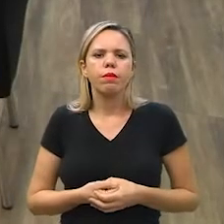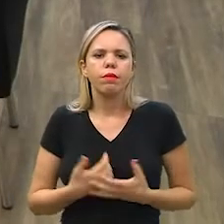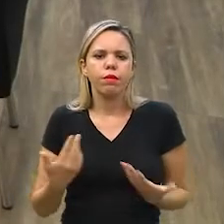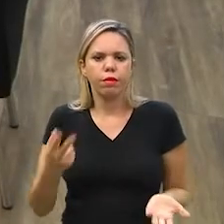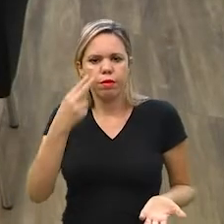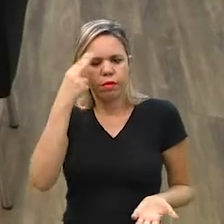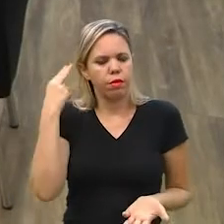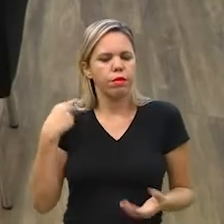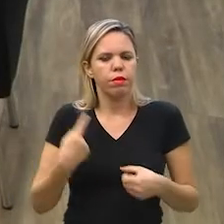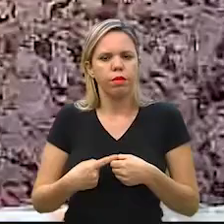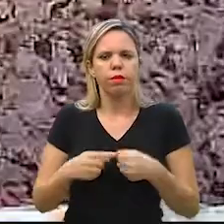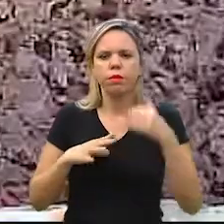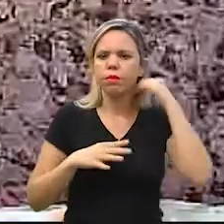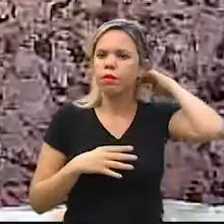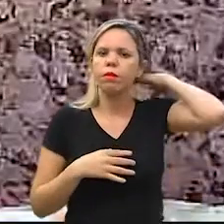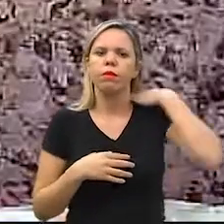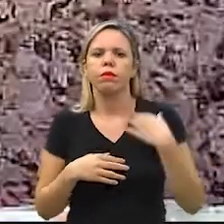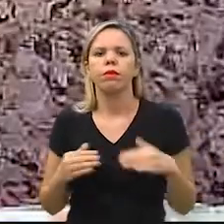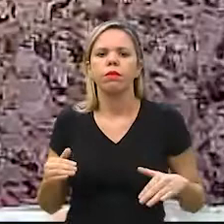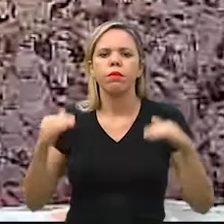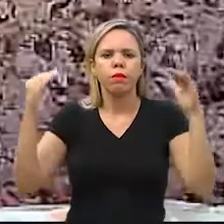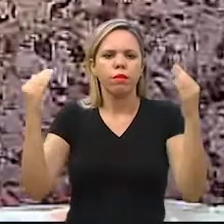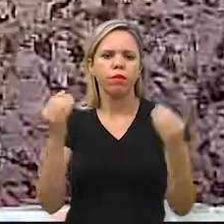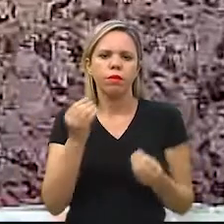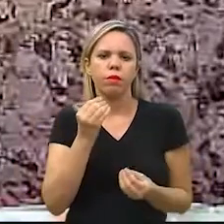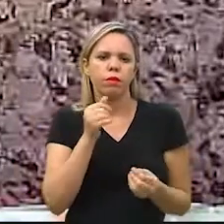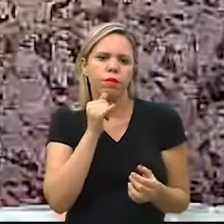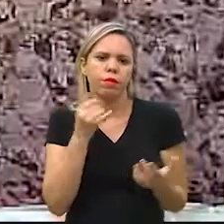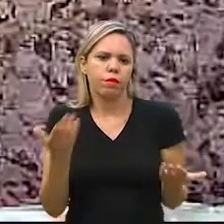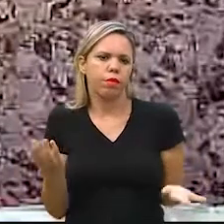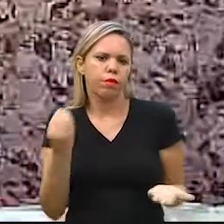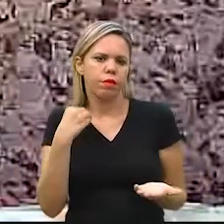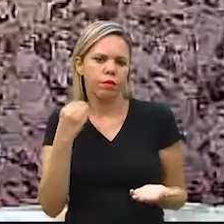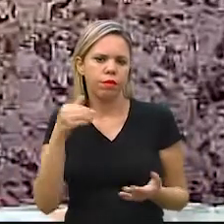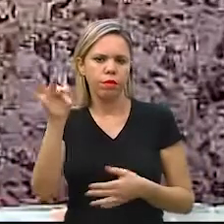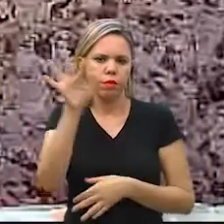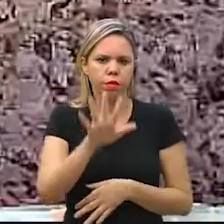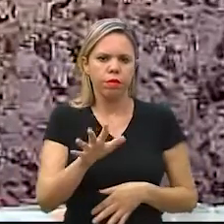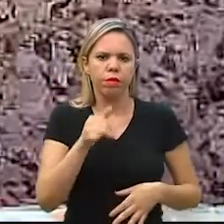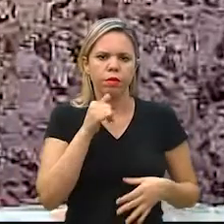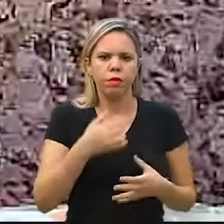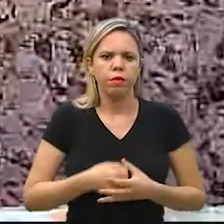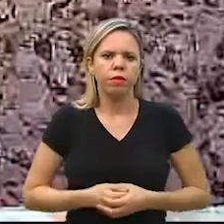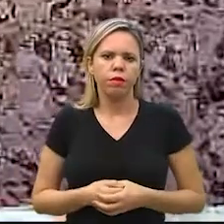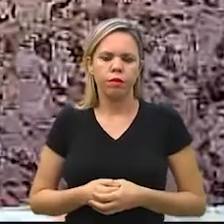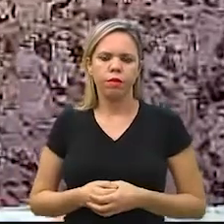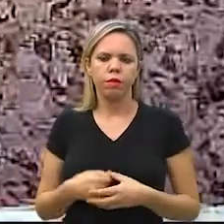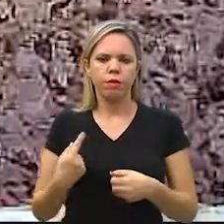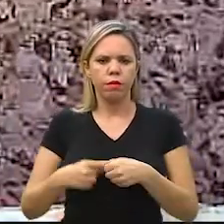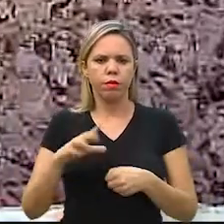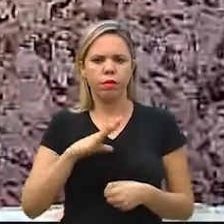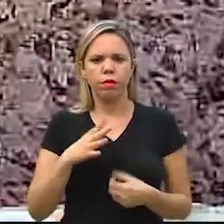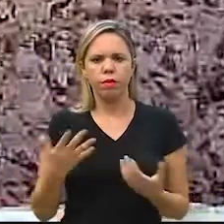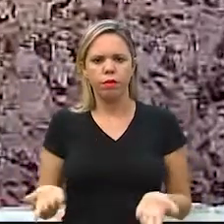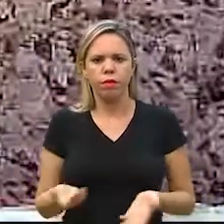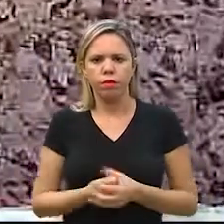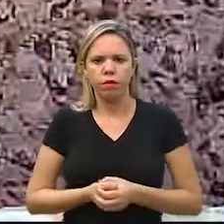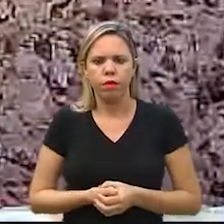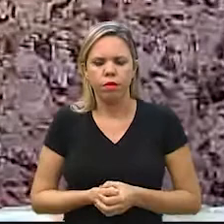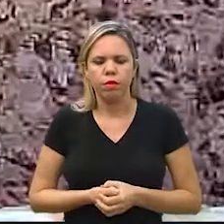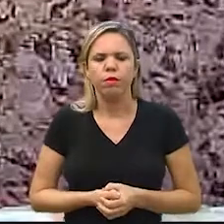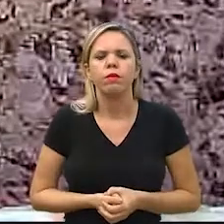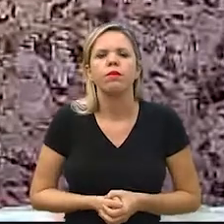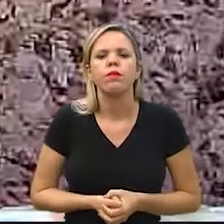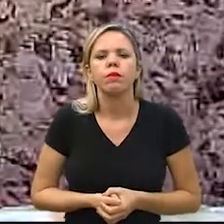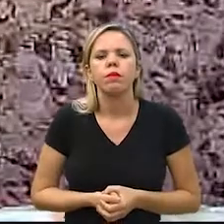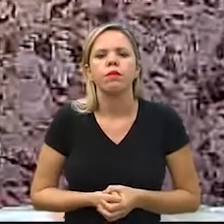Gabriel, o município é o ente mais frágil da federação. O município é o ente